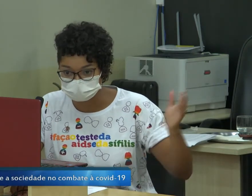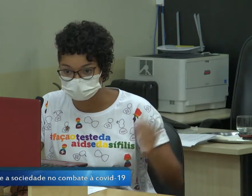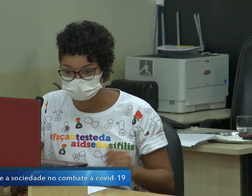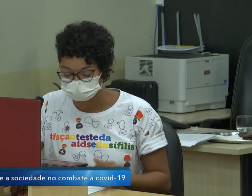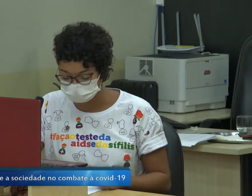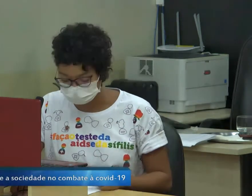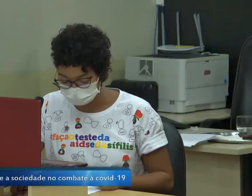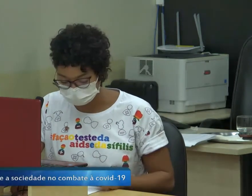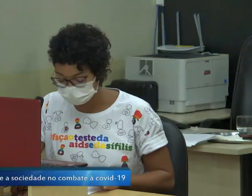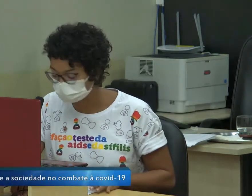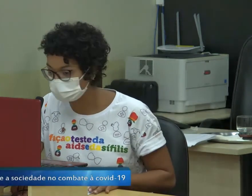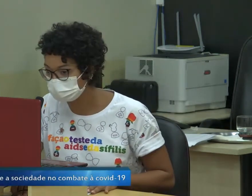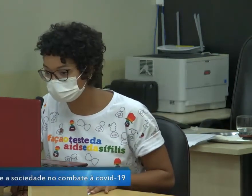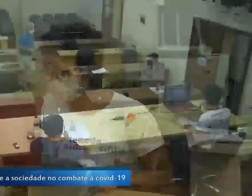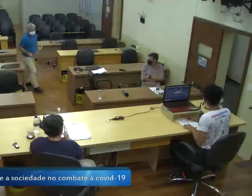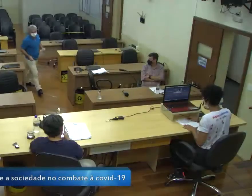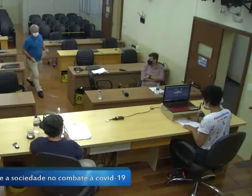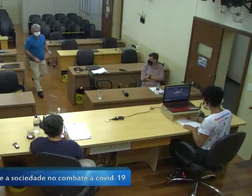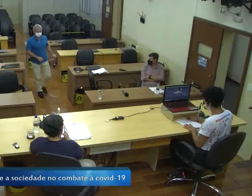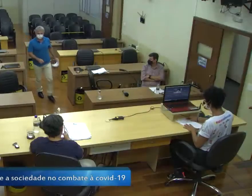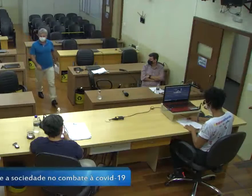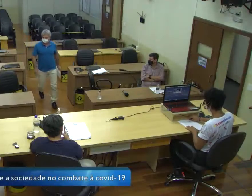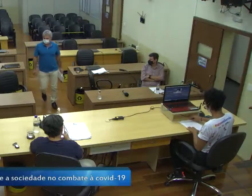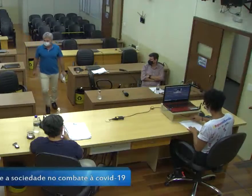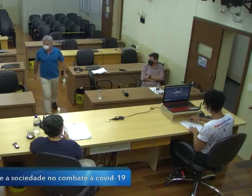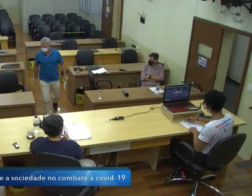favor, doutor Ademir, pode fazer o uso da palavra.